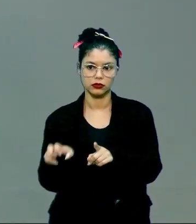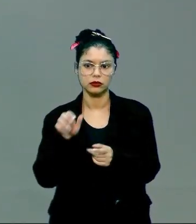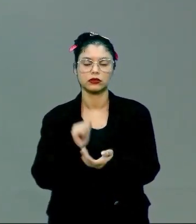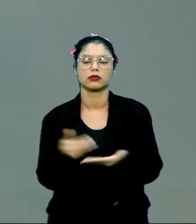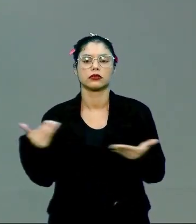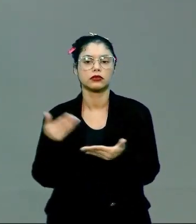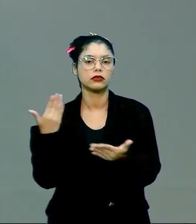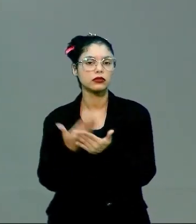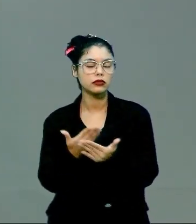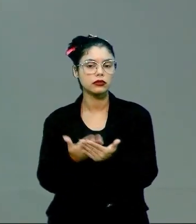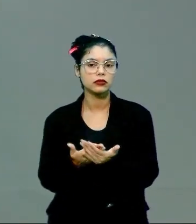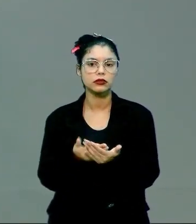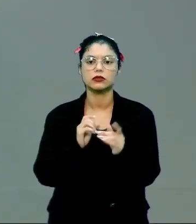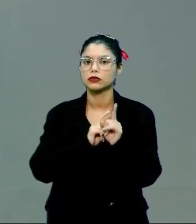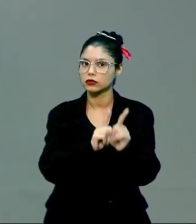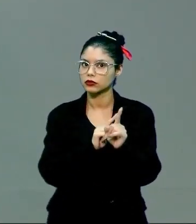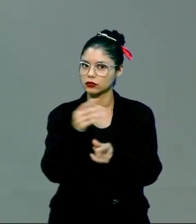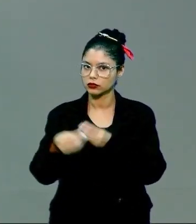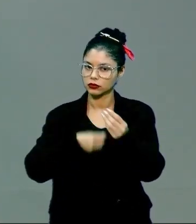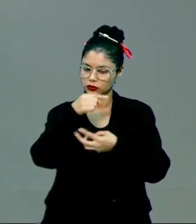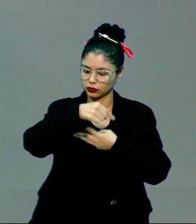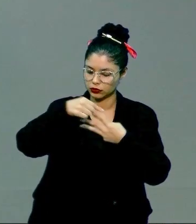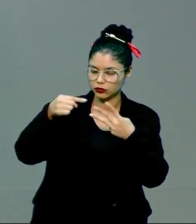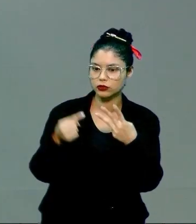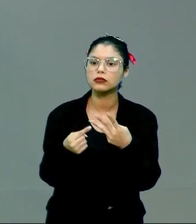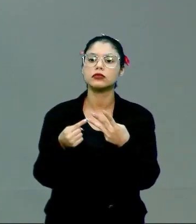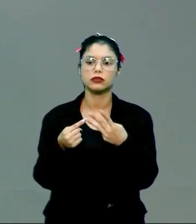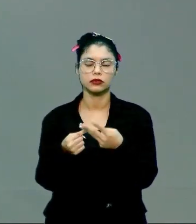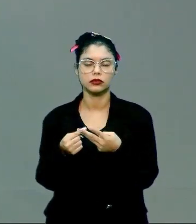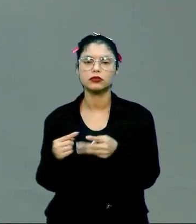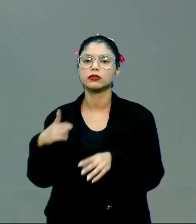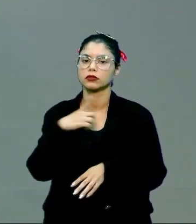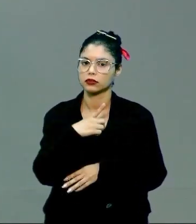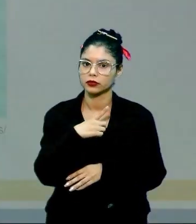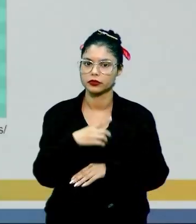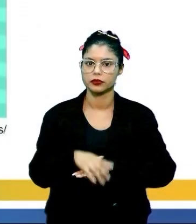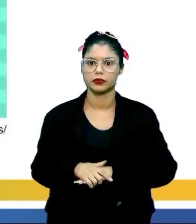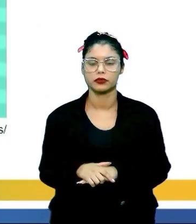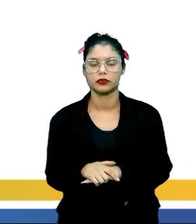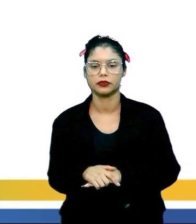hoje, nós vamos acompanhar como essas três variáveis elas se comportam.